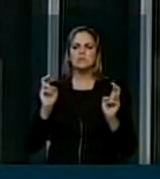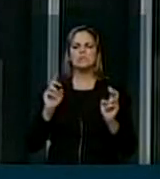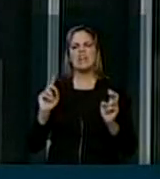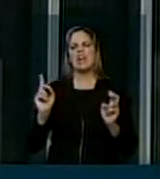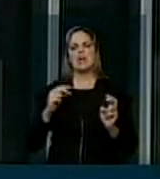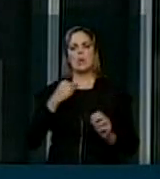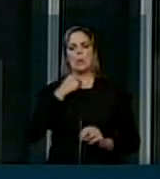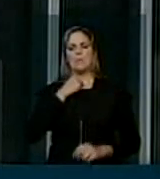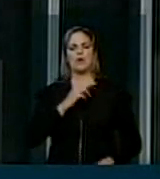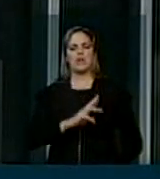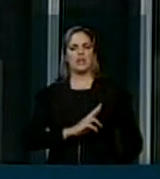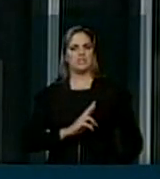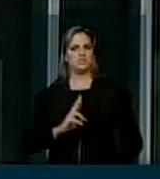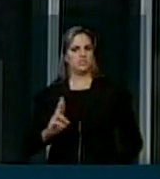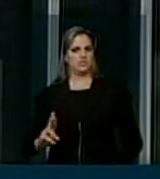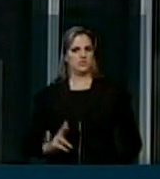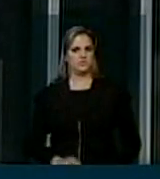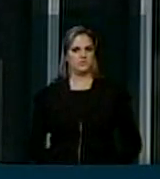religiosa.